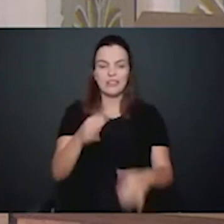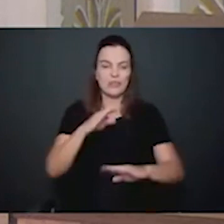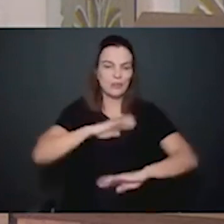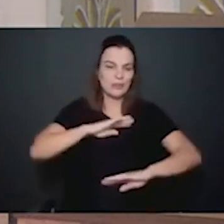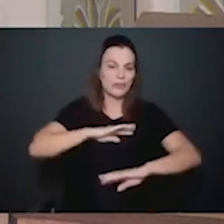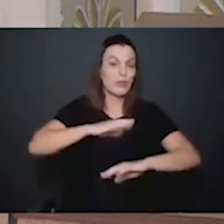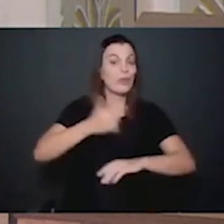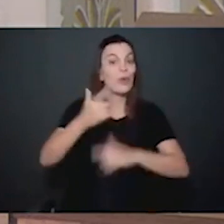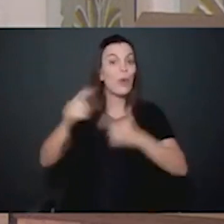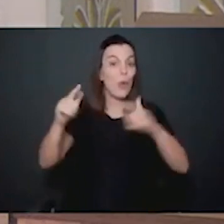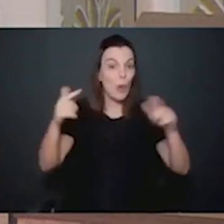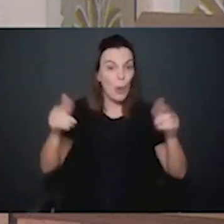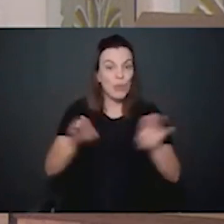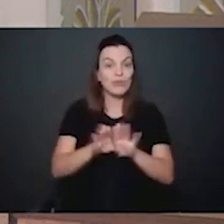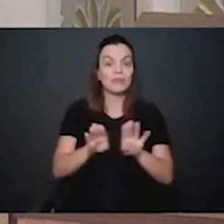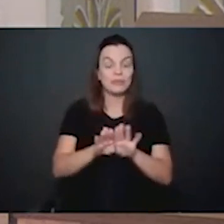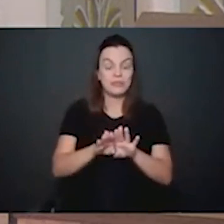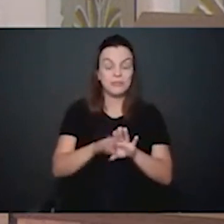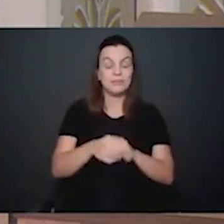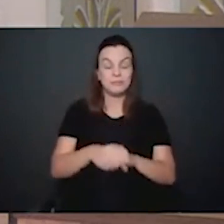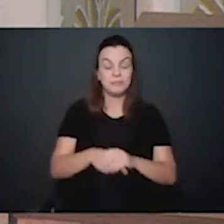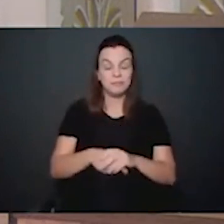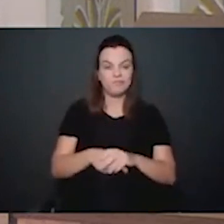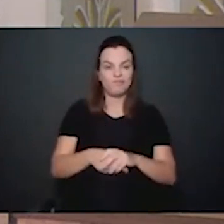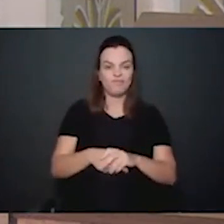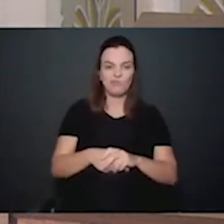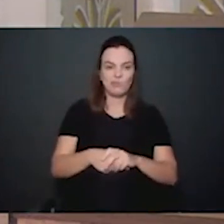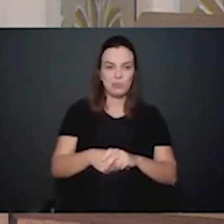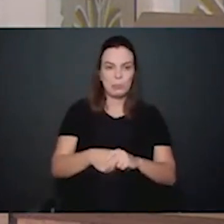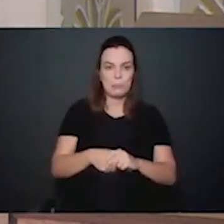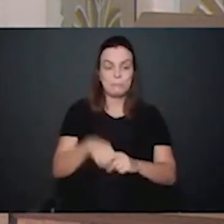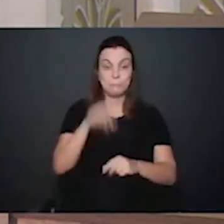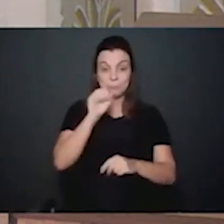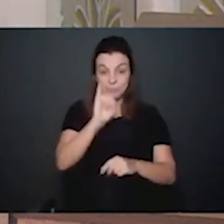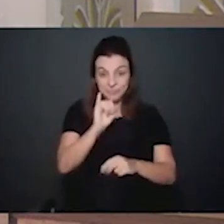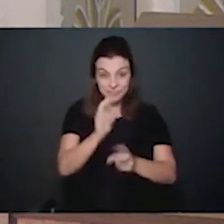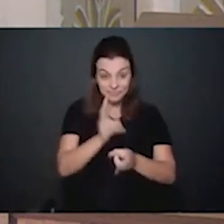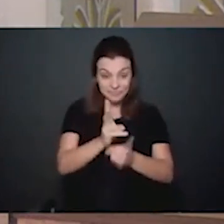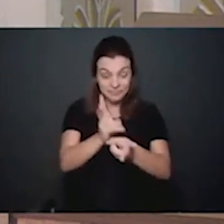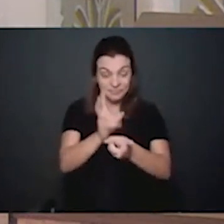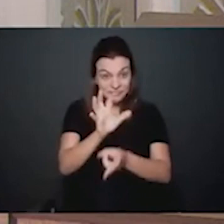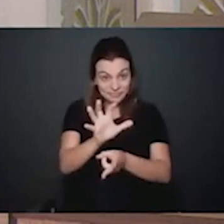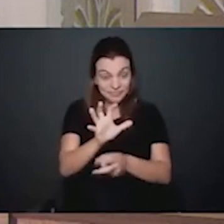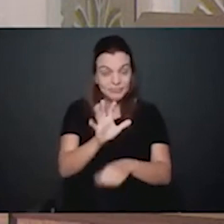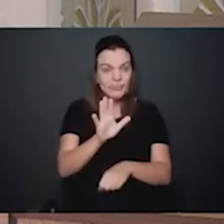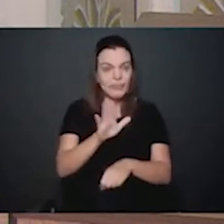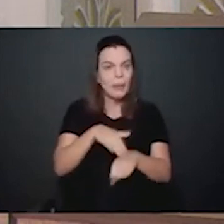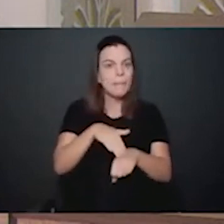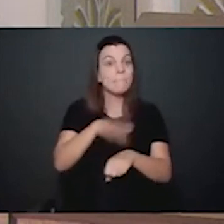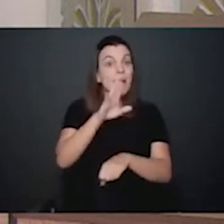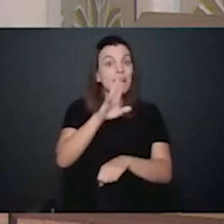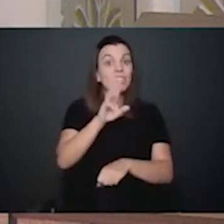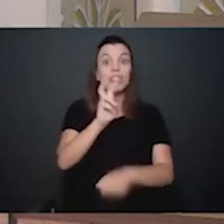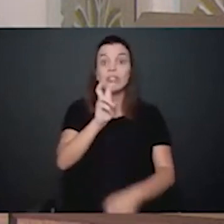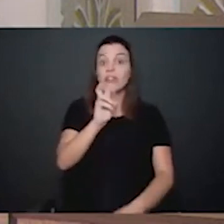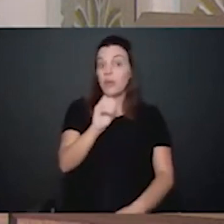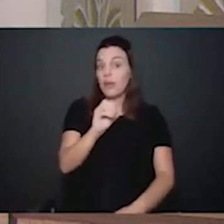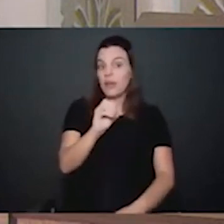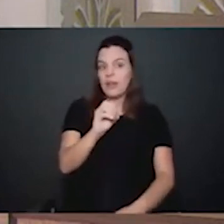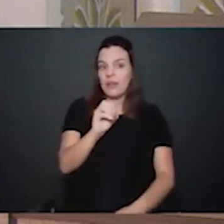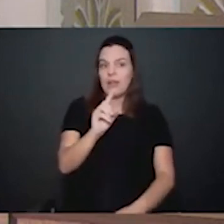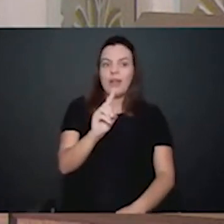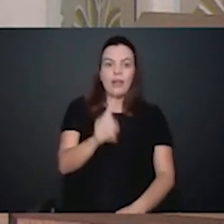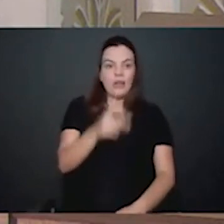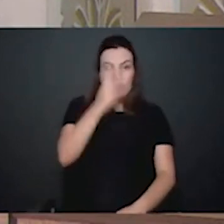se continuar dessa forma mais de 50 mil praticantes é o número que a gente tem hoje 50 mil pessoas mais ou menos em